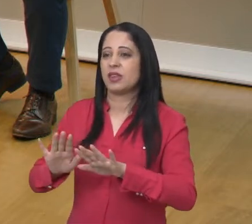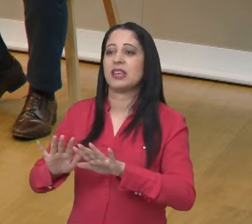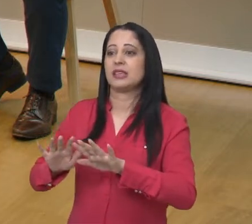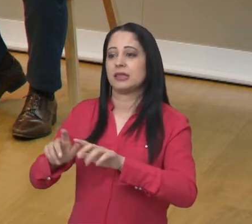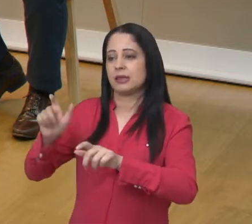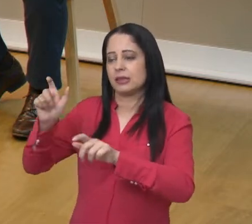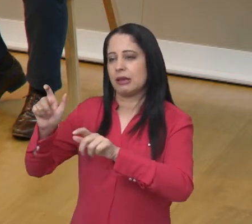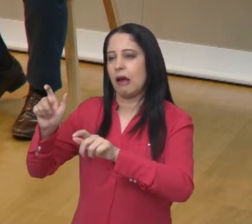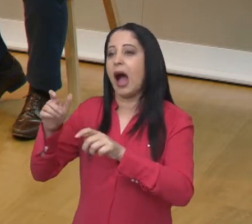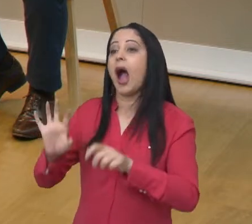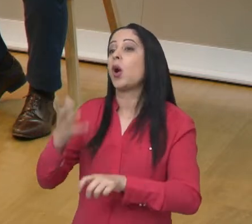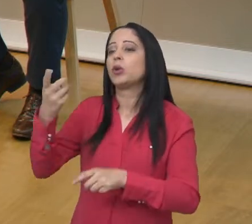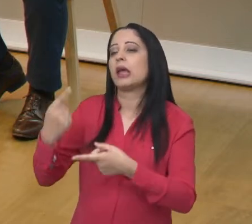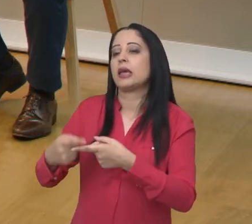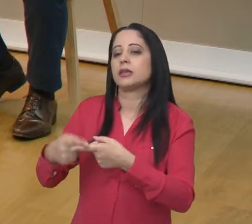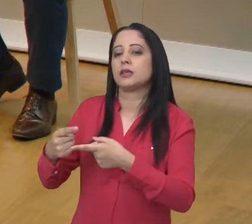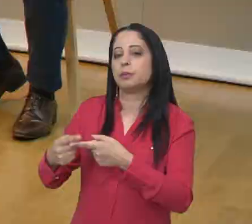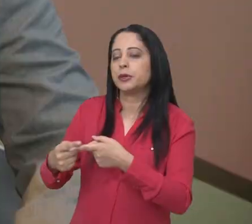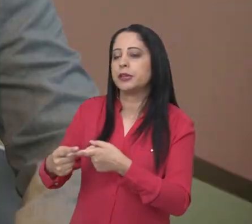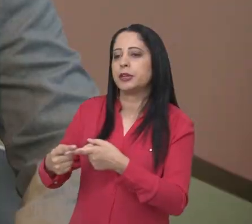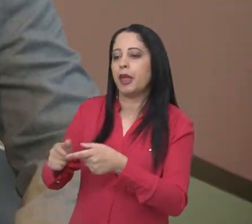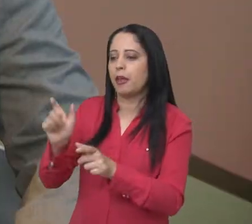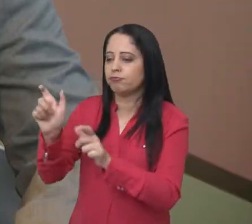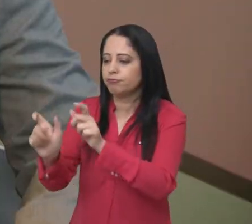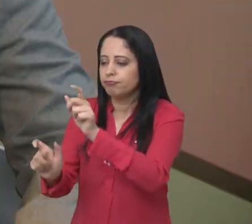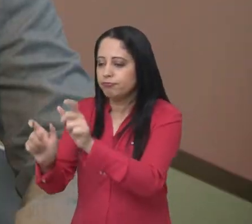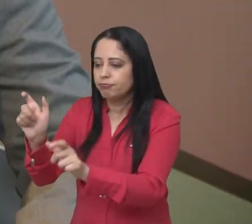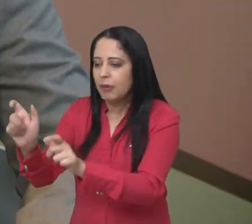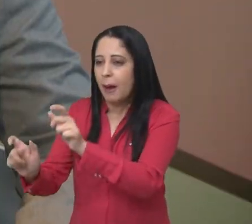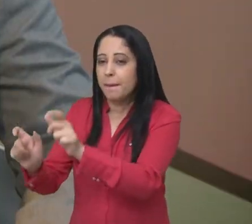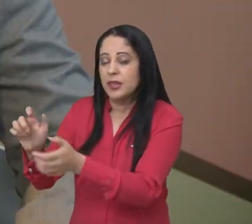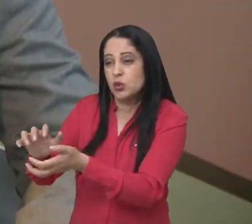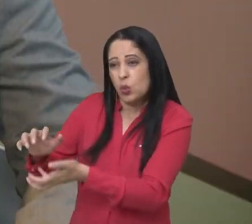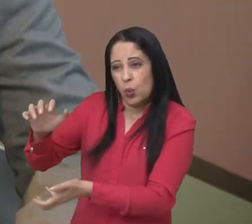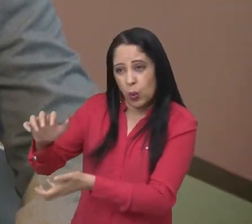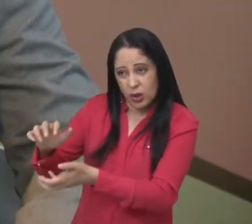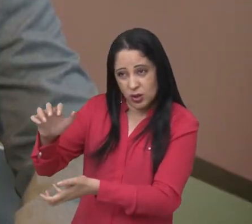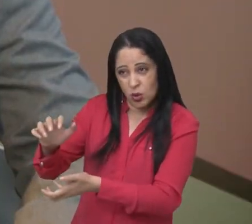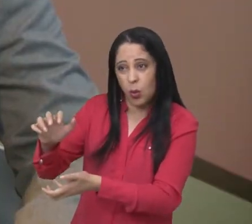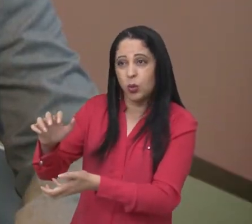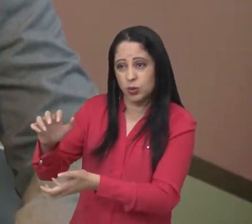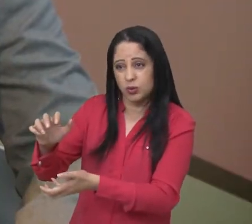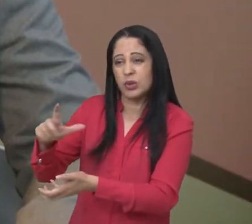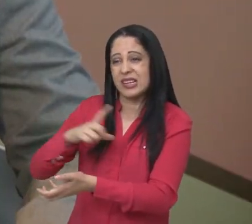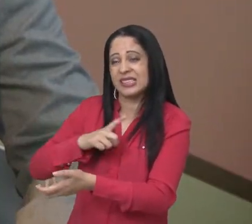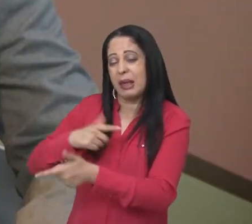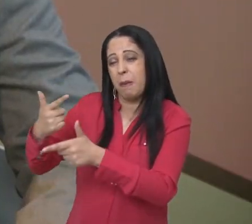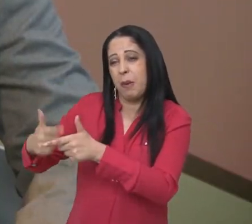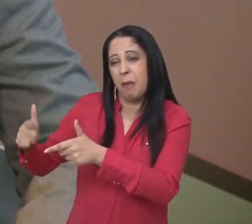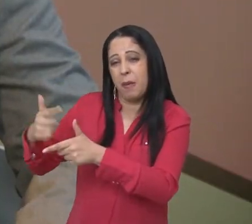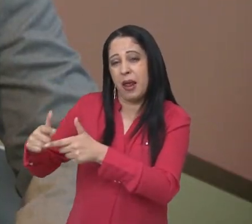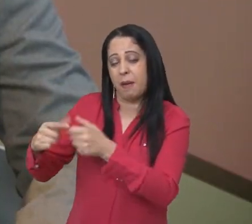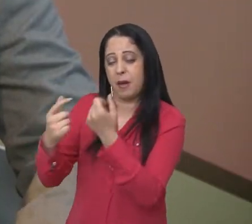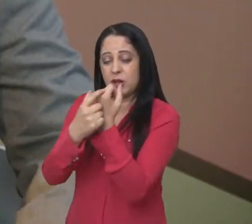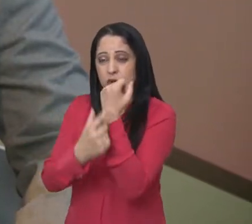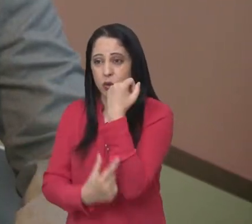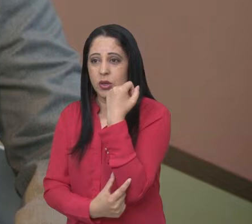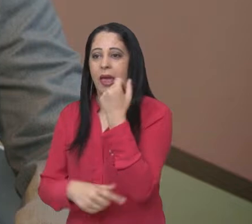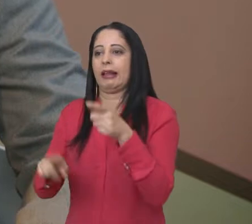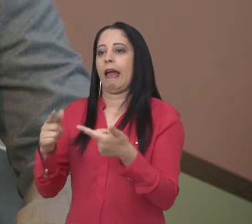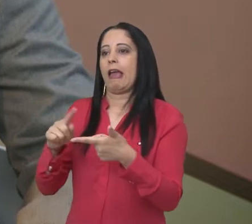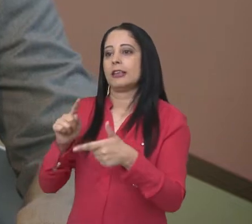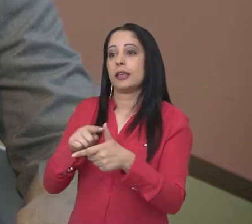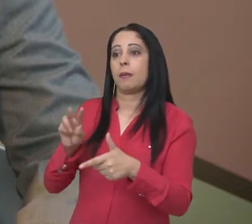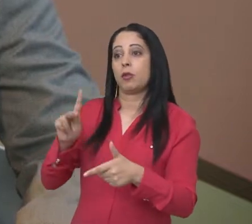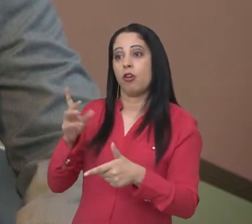desgaste, envelhecimento das articulações. São as doenças mais prevalentes nas pessoas com mais idade e pode acabar gerando doenças